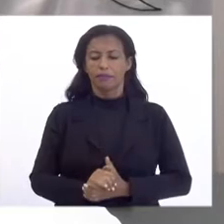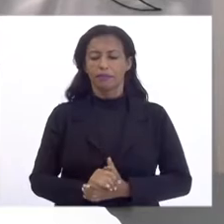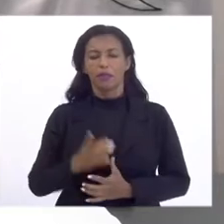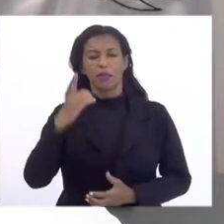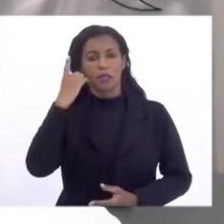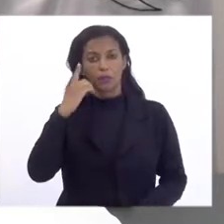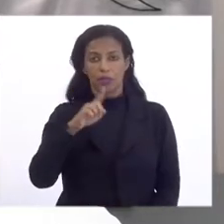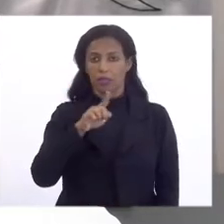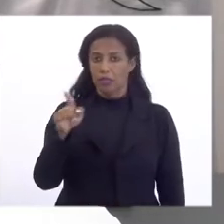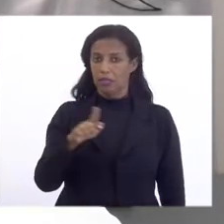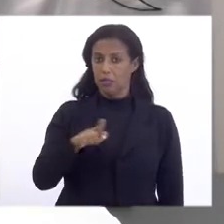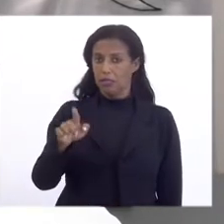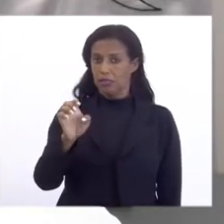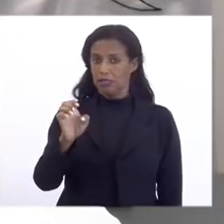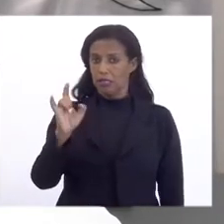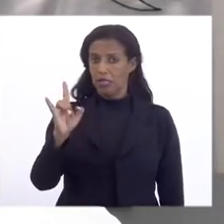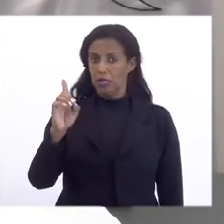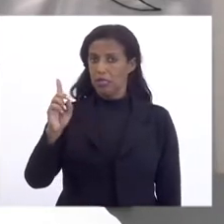Zeidan